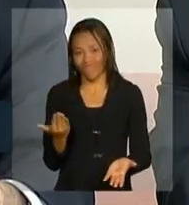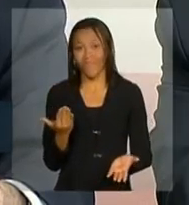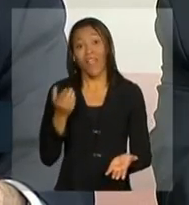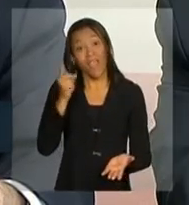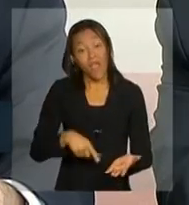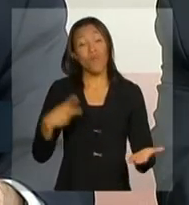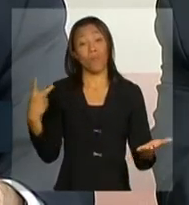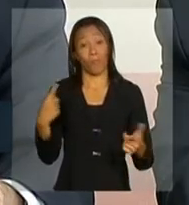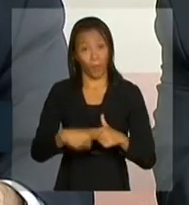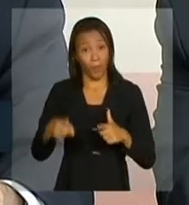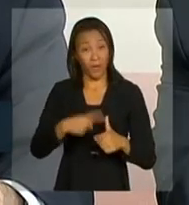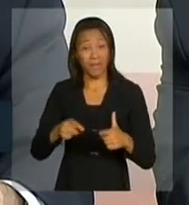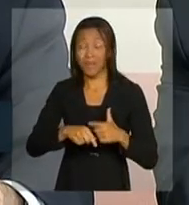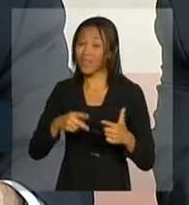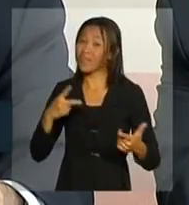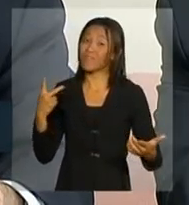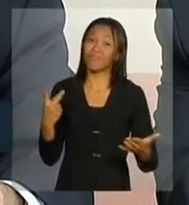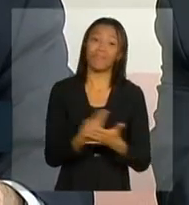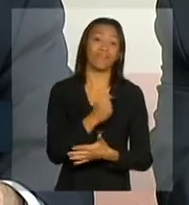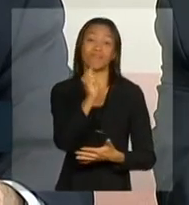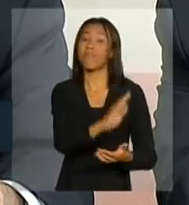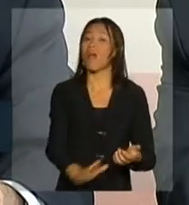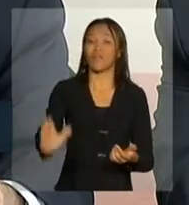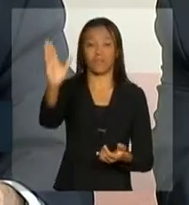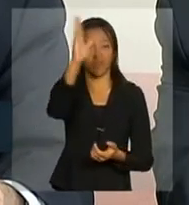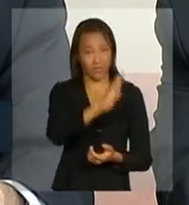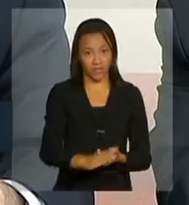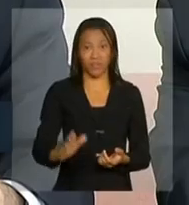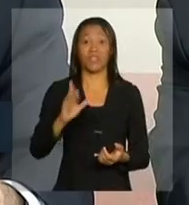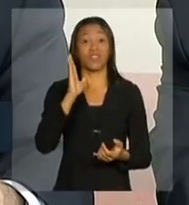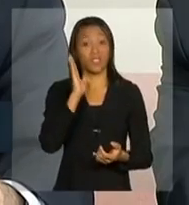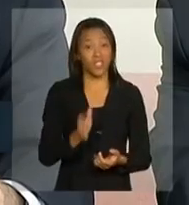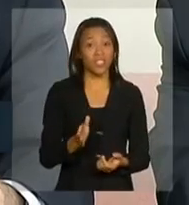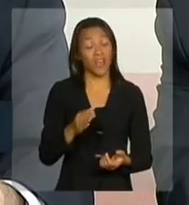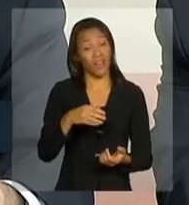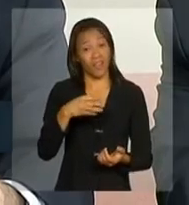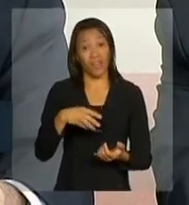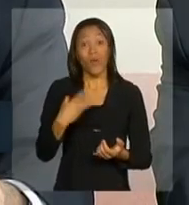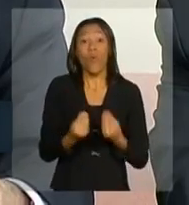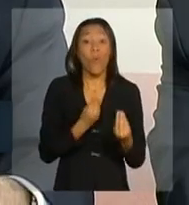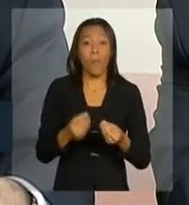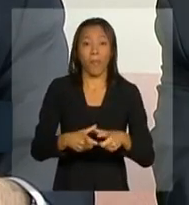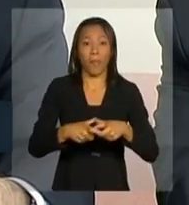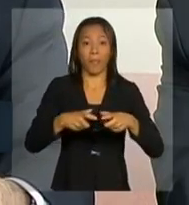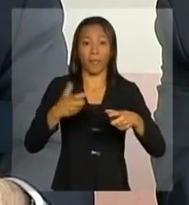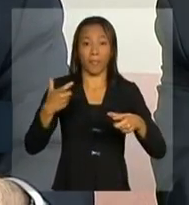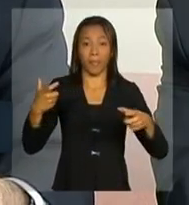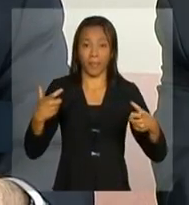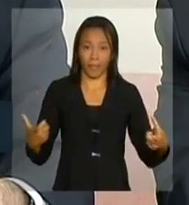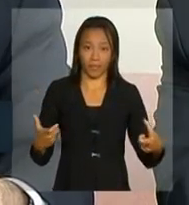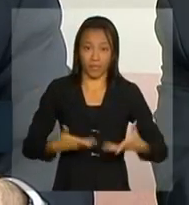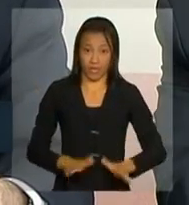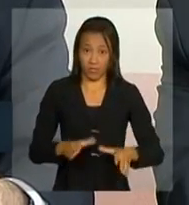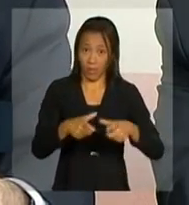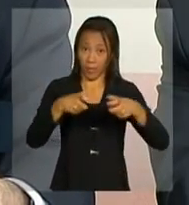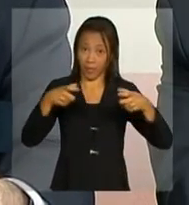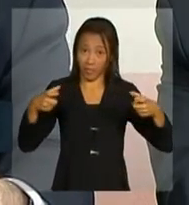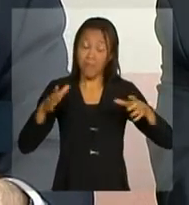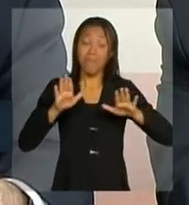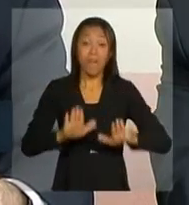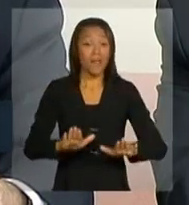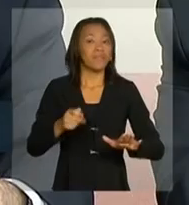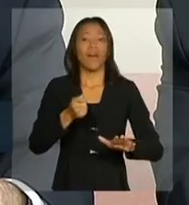nacional de forte impacto social, que já afeta o nosso crescimento demográfico, mas, infelizmente, ainda não